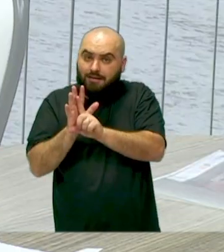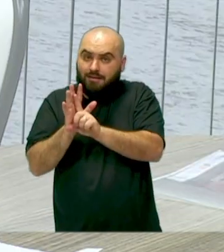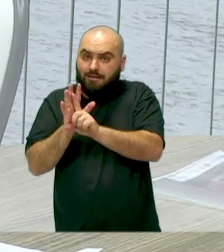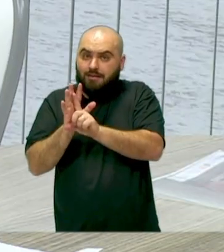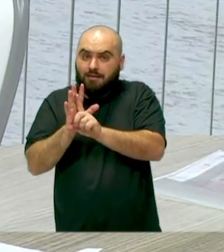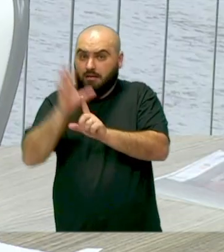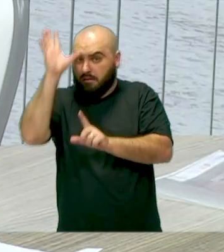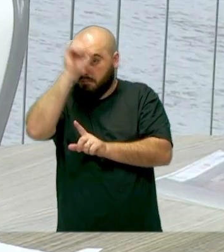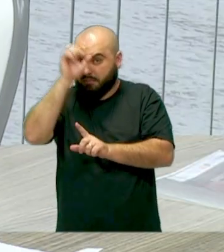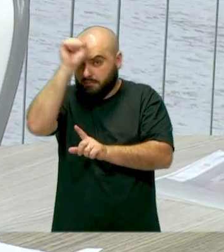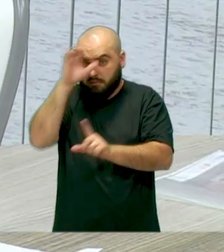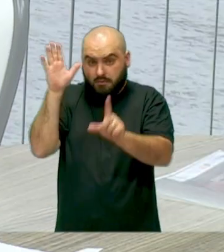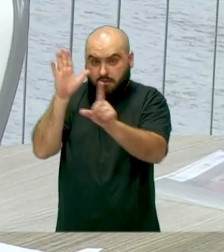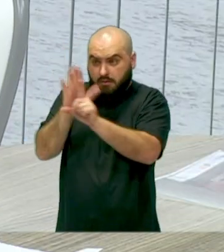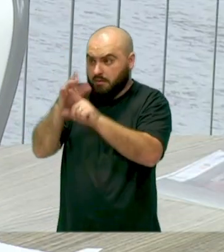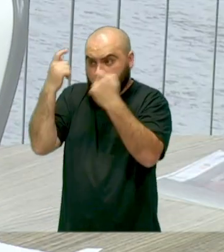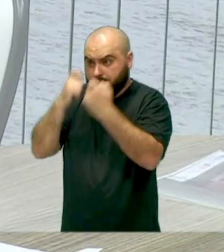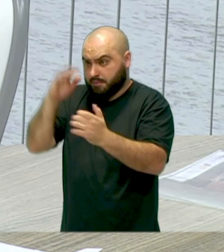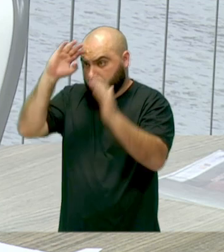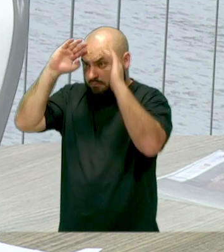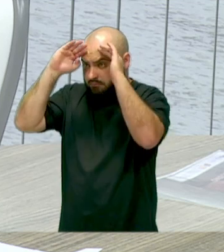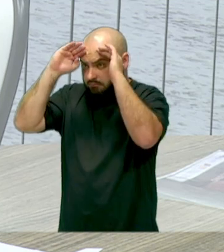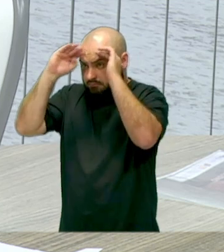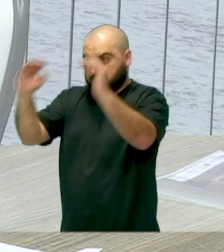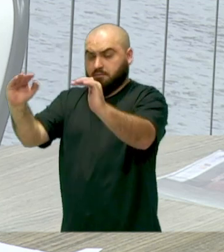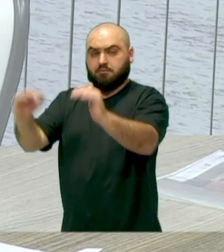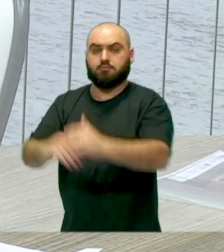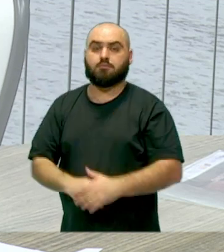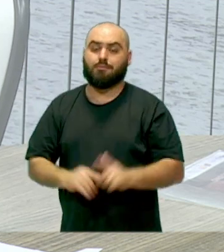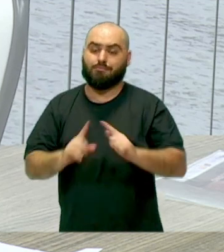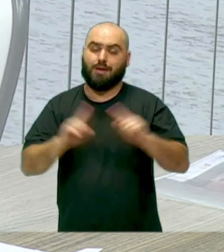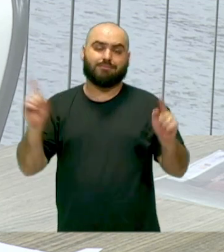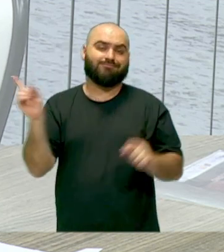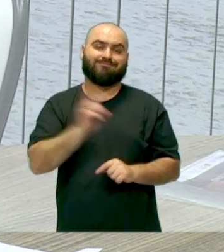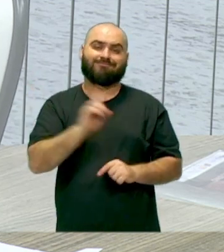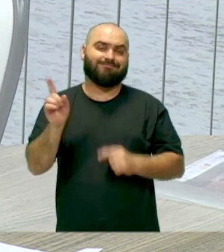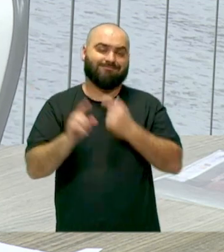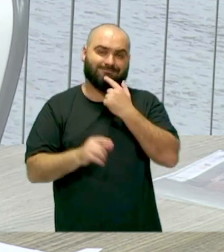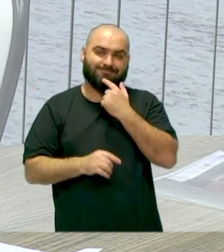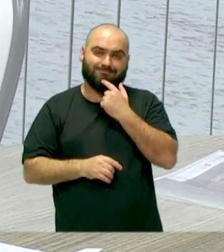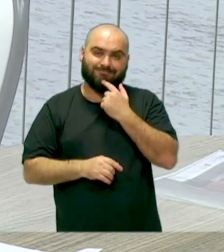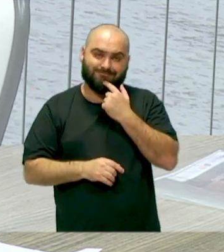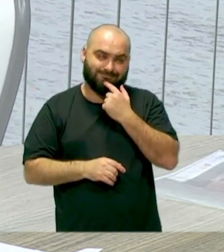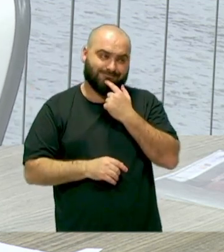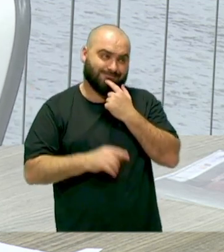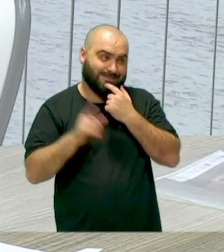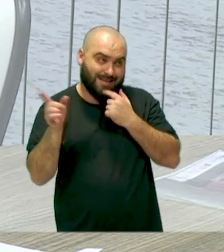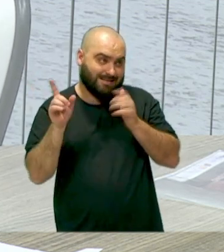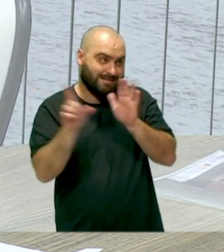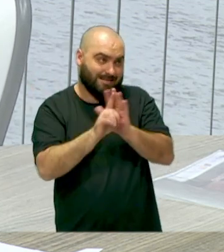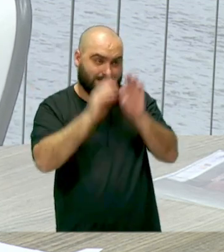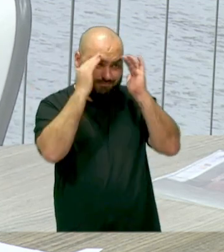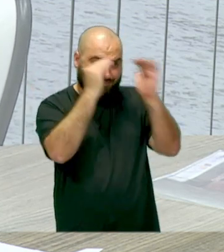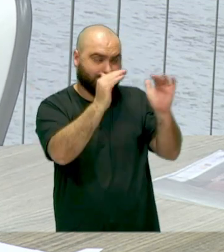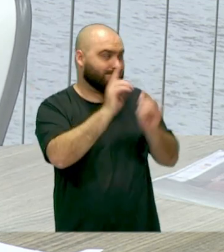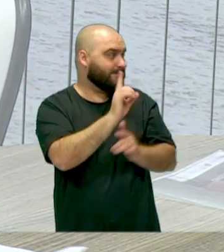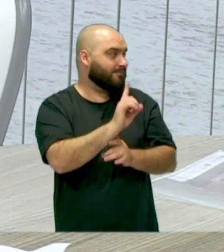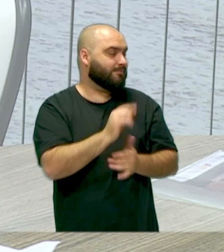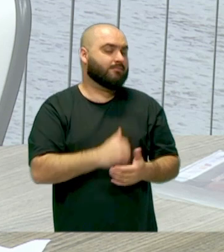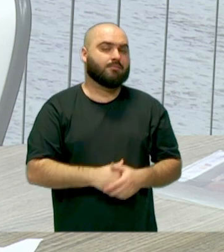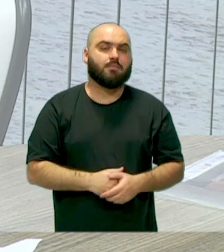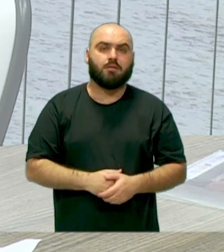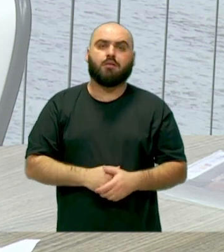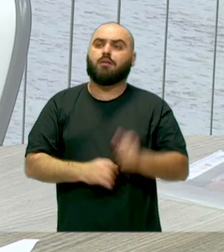eu aprendi, lei é para ser cumprida. Mas não é, né? Mas não é, né? Então, a gente